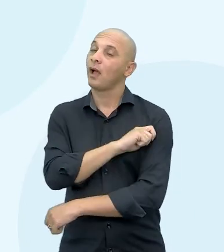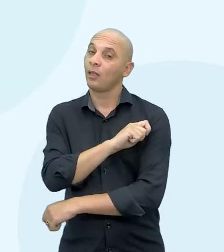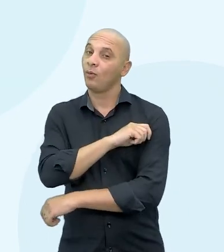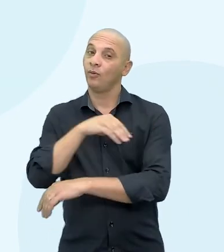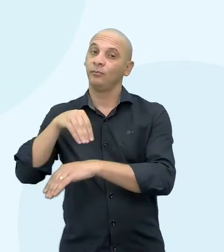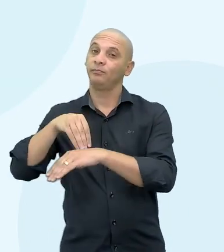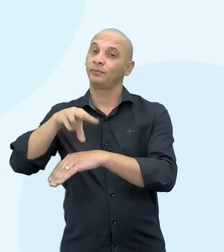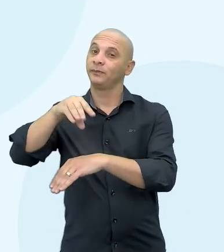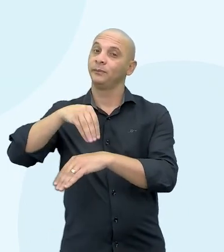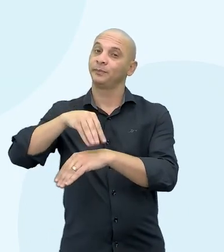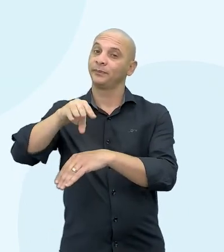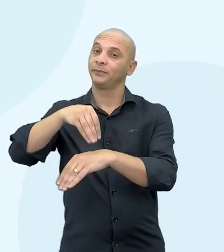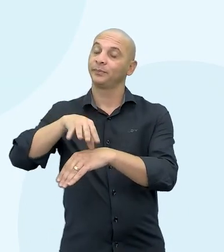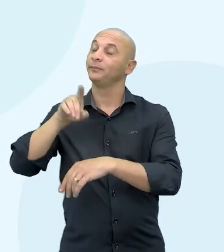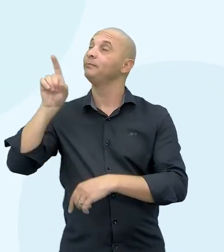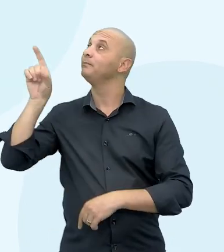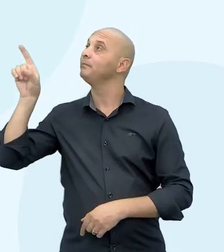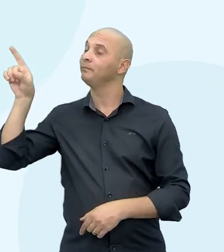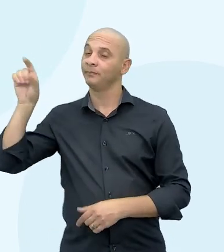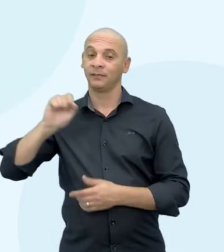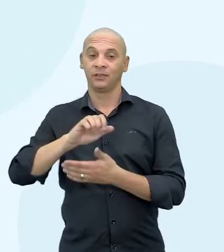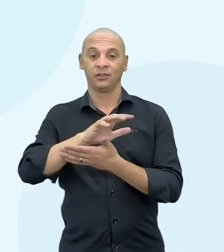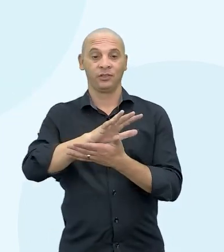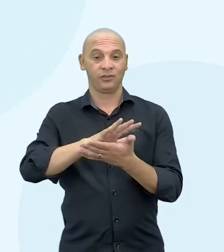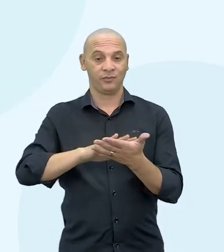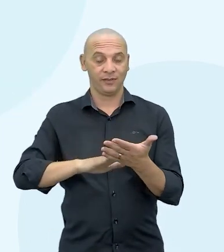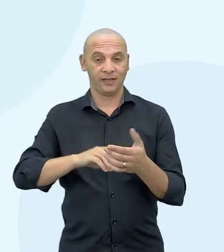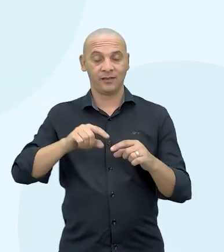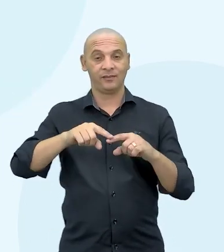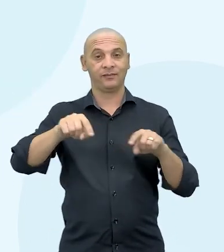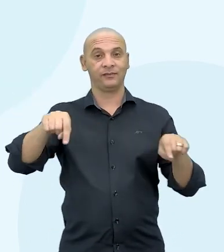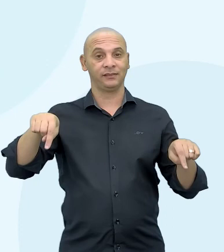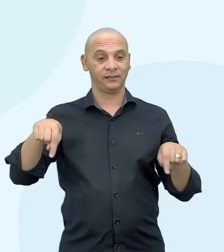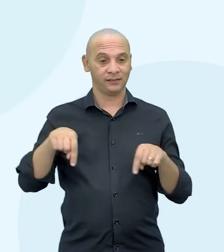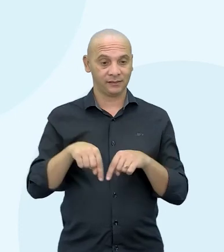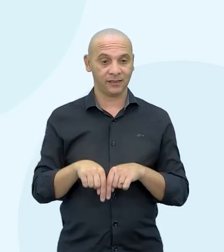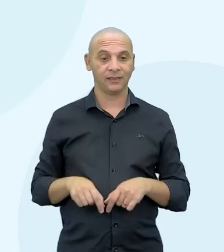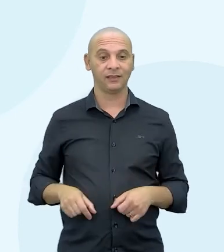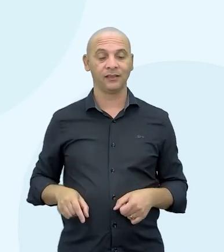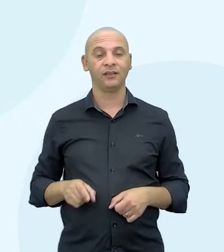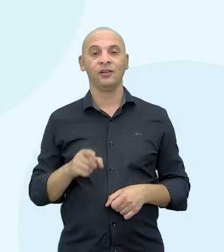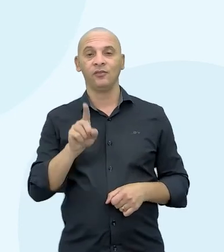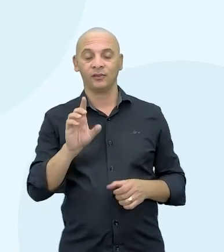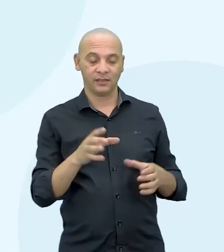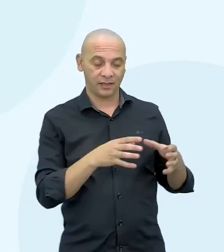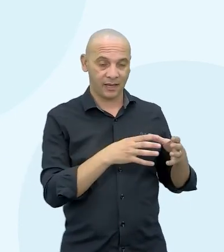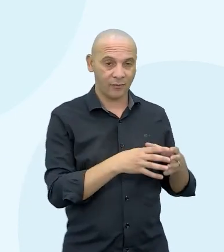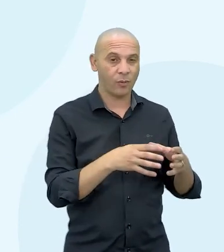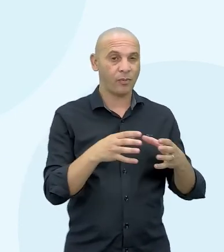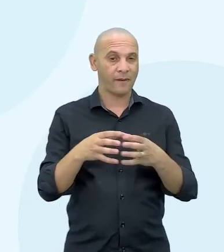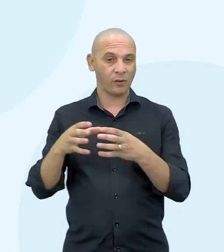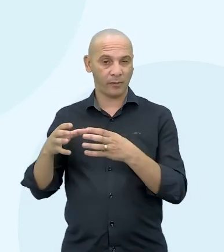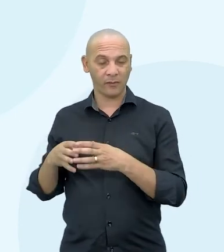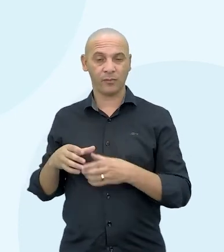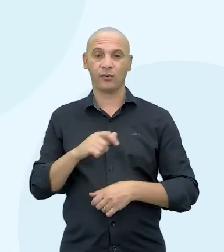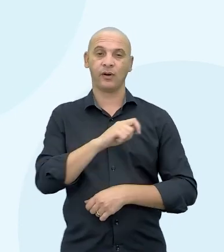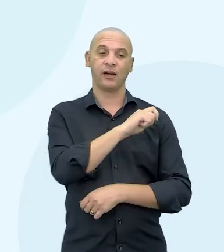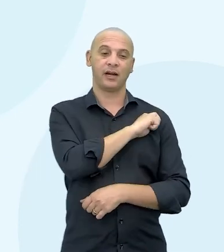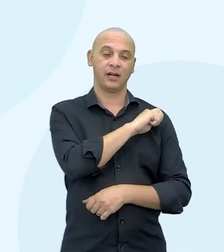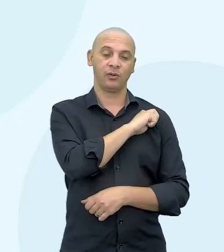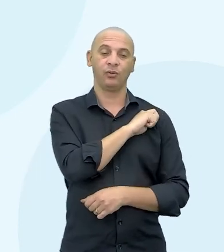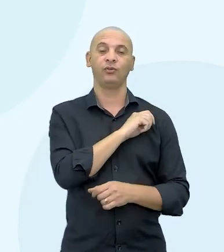de atividade para vocês realizarem aí em sala de aula e que pede que vocês se reúnam então em grupos, né? E